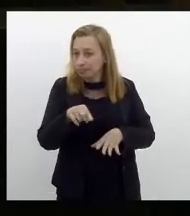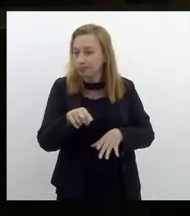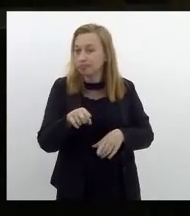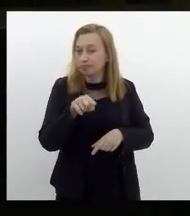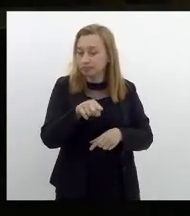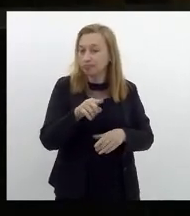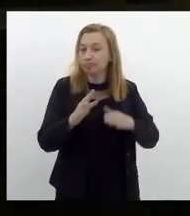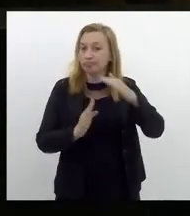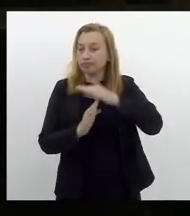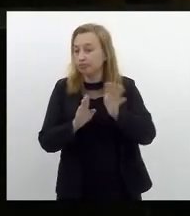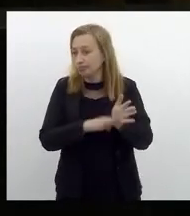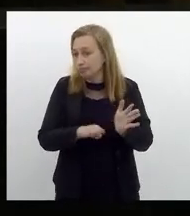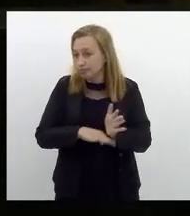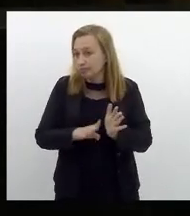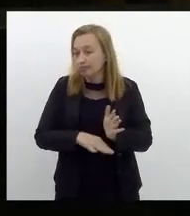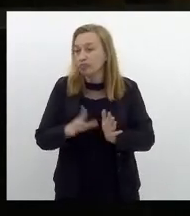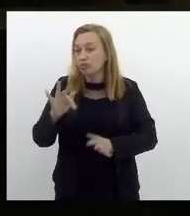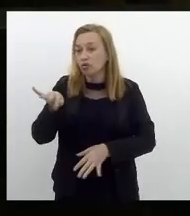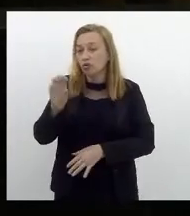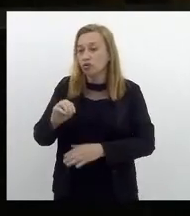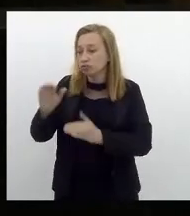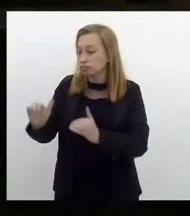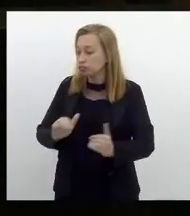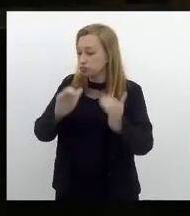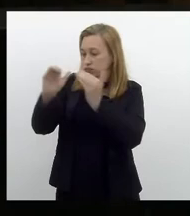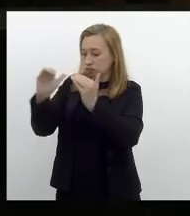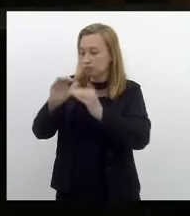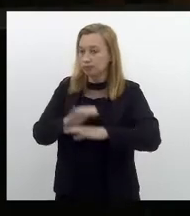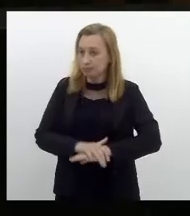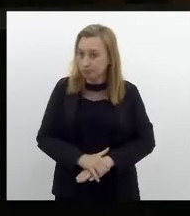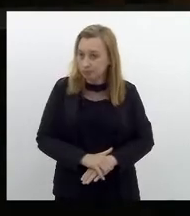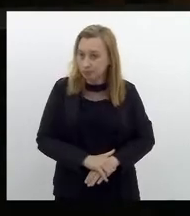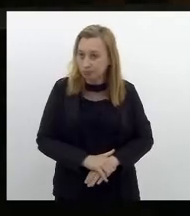do teto, o fundo soberano.